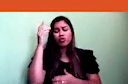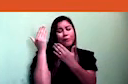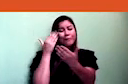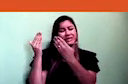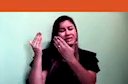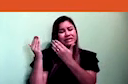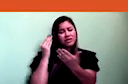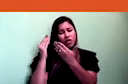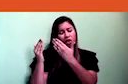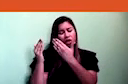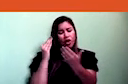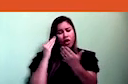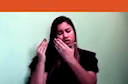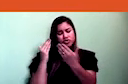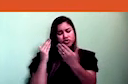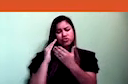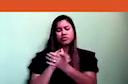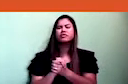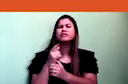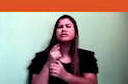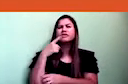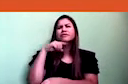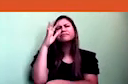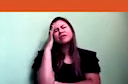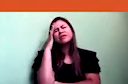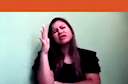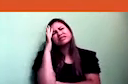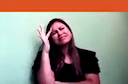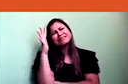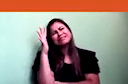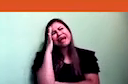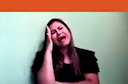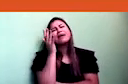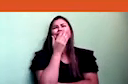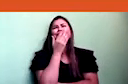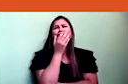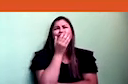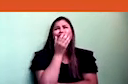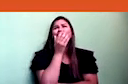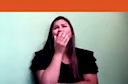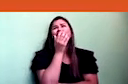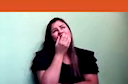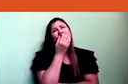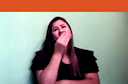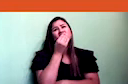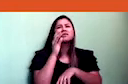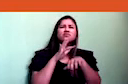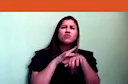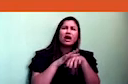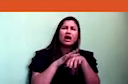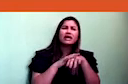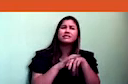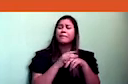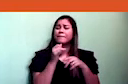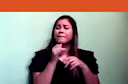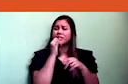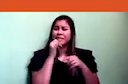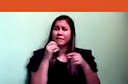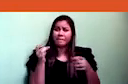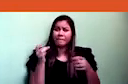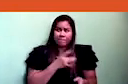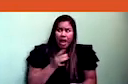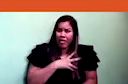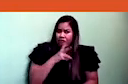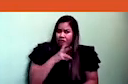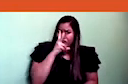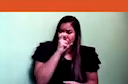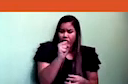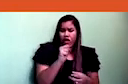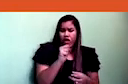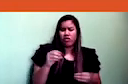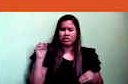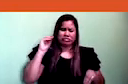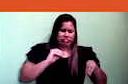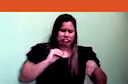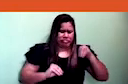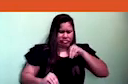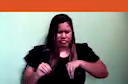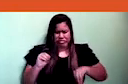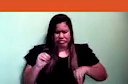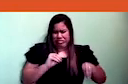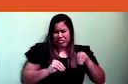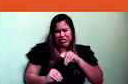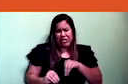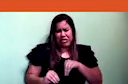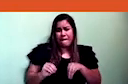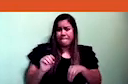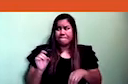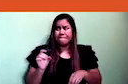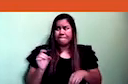pensar nos vários adoecimentos que a gente tem hoje, né? Síndrome do pânico, depressão, agorafobia, transtorno de